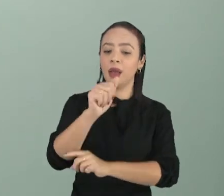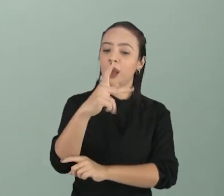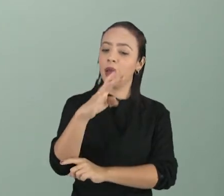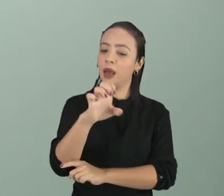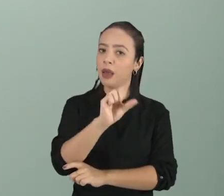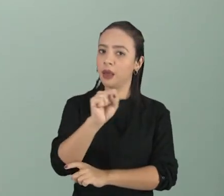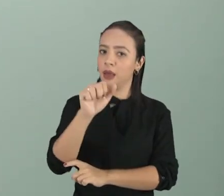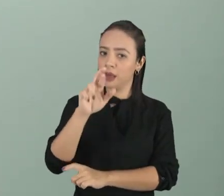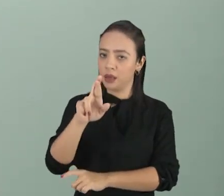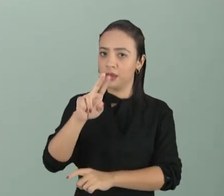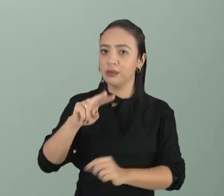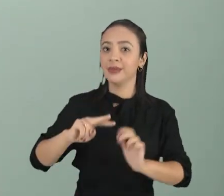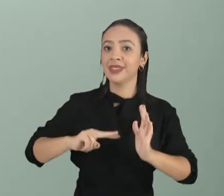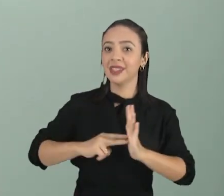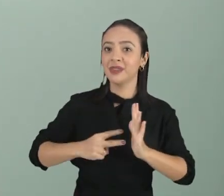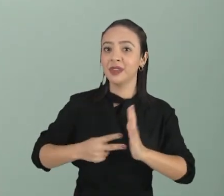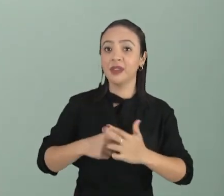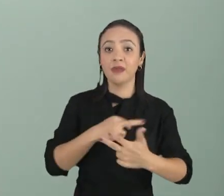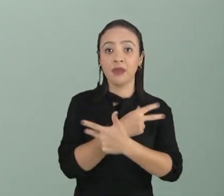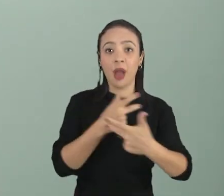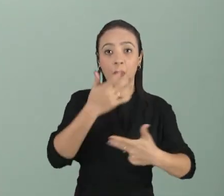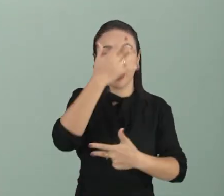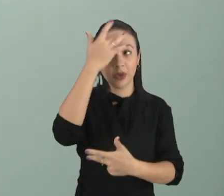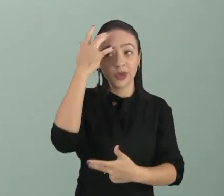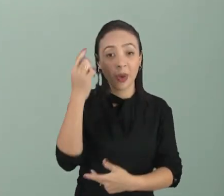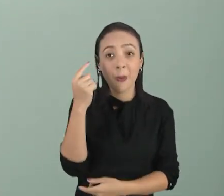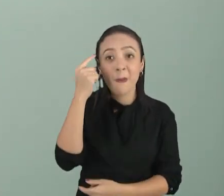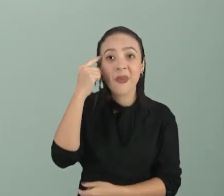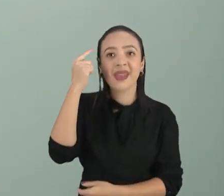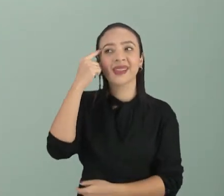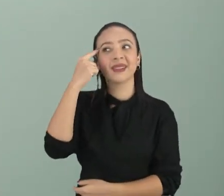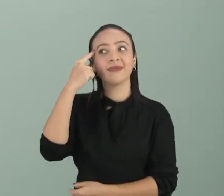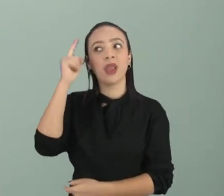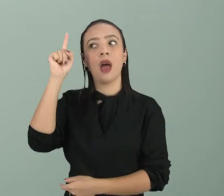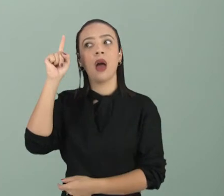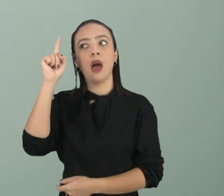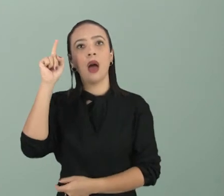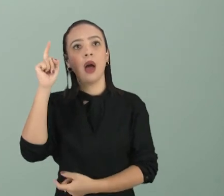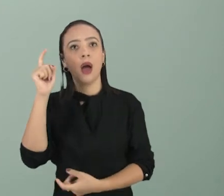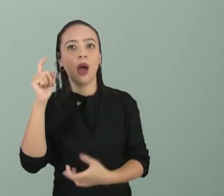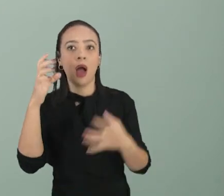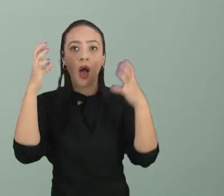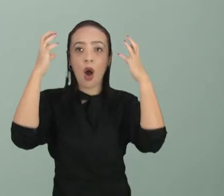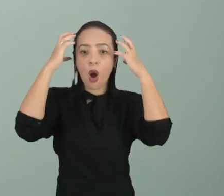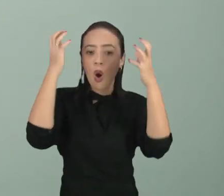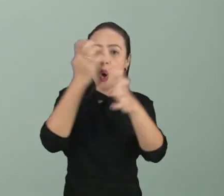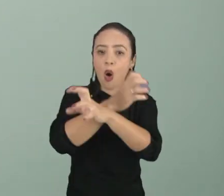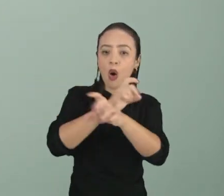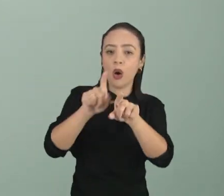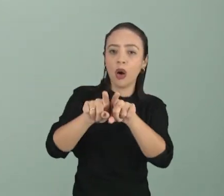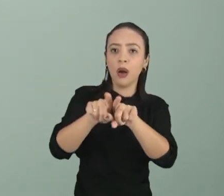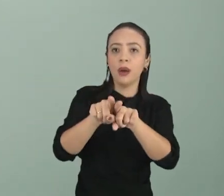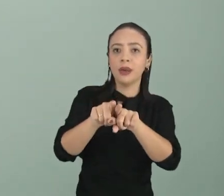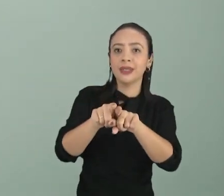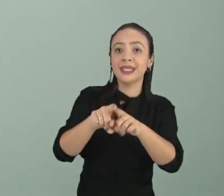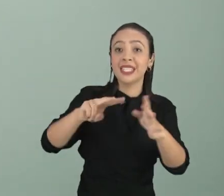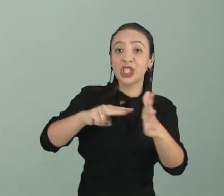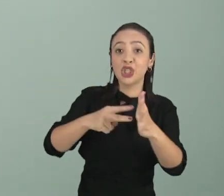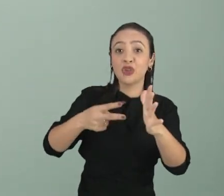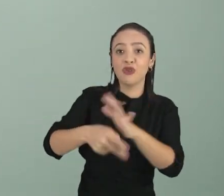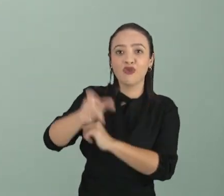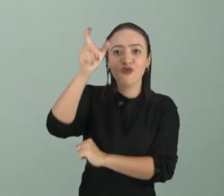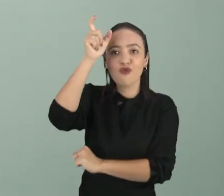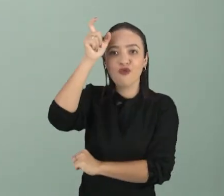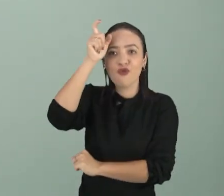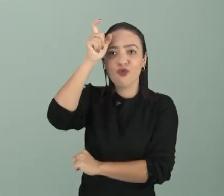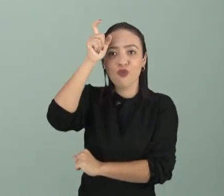de indica que muitas pessoas iriam pressupor que crânio e ossos já se trata de algo satânico, né,